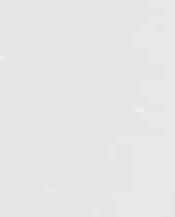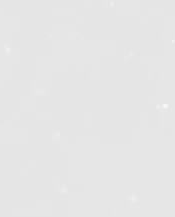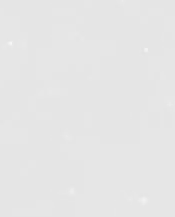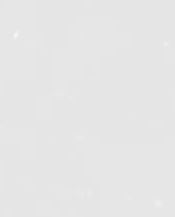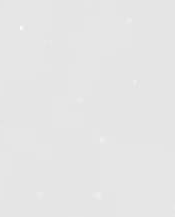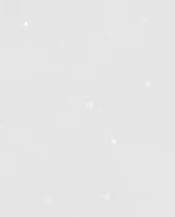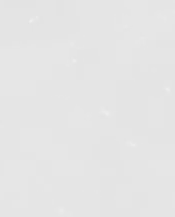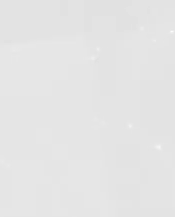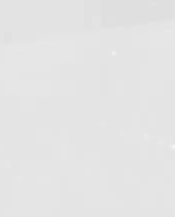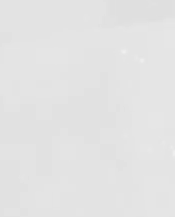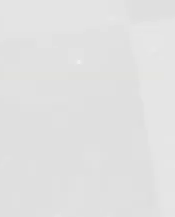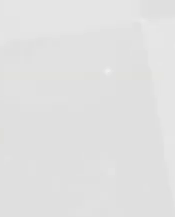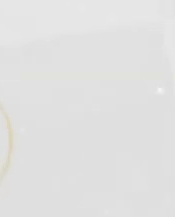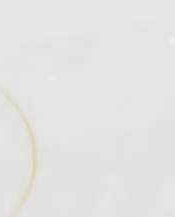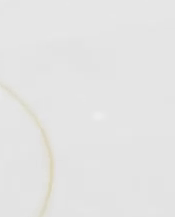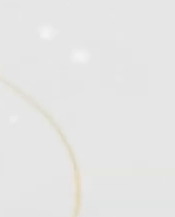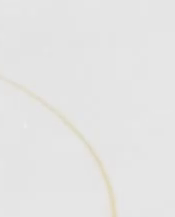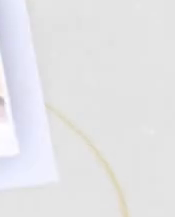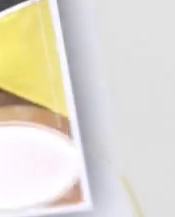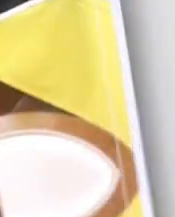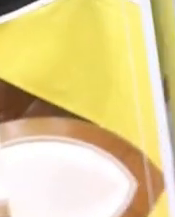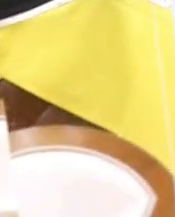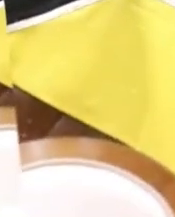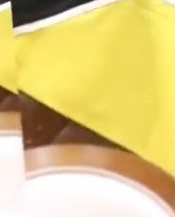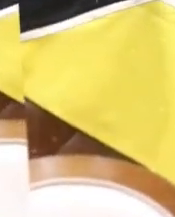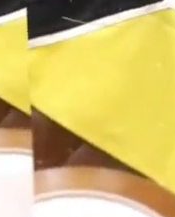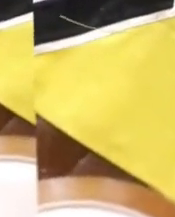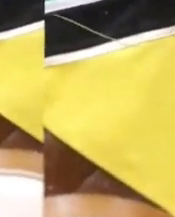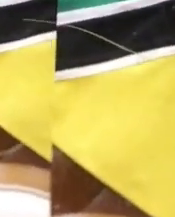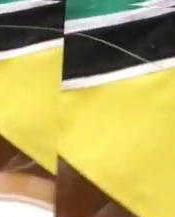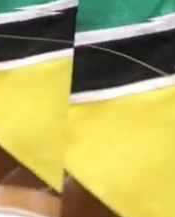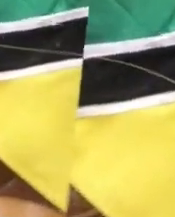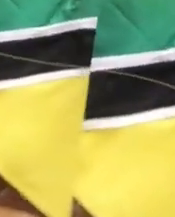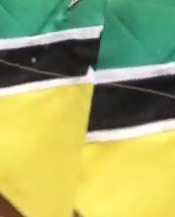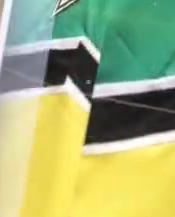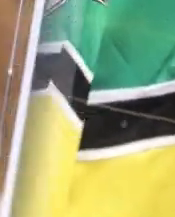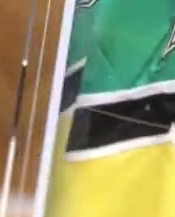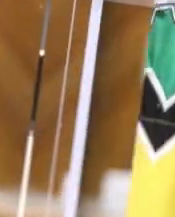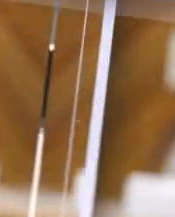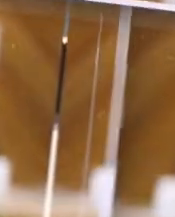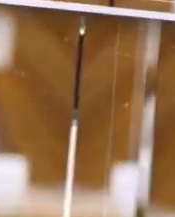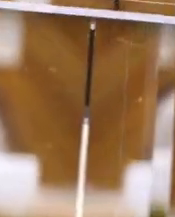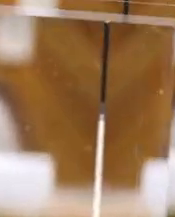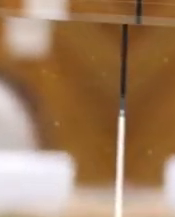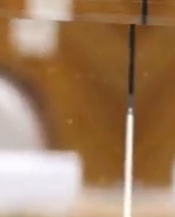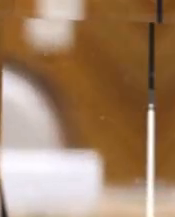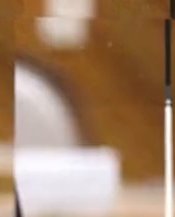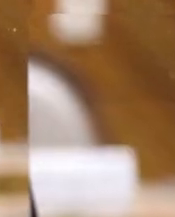Sequência de imagem do plenário. Tribunal Regional Eleitoral, não após os magistrados.